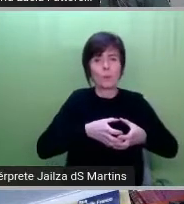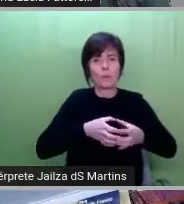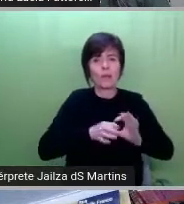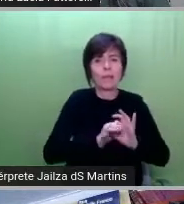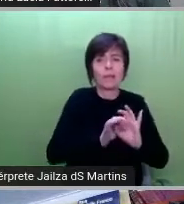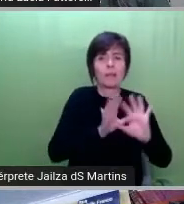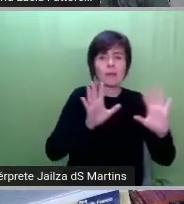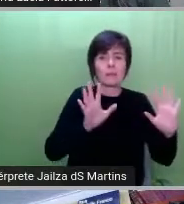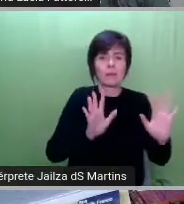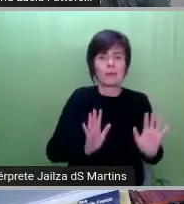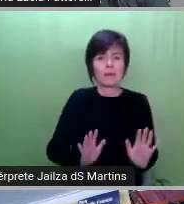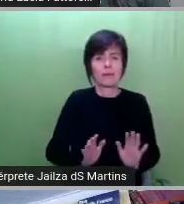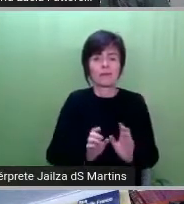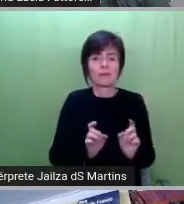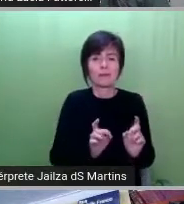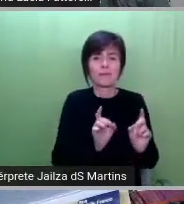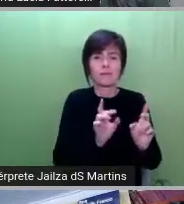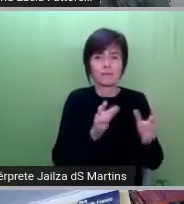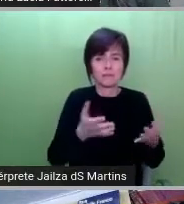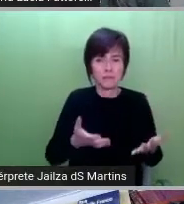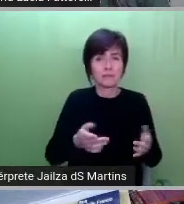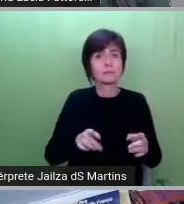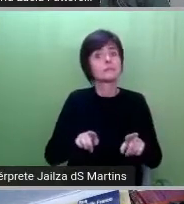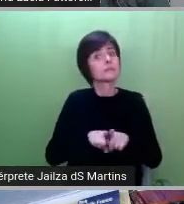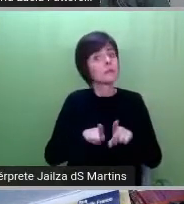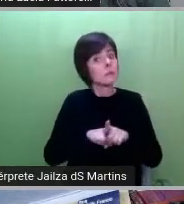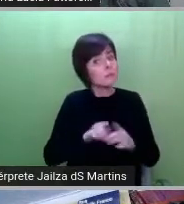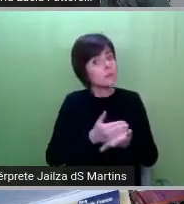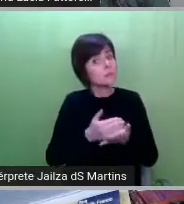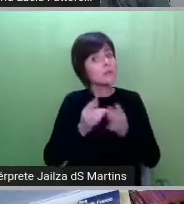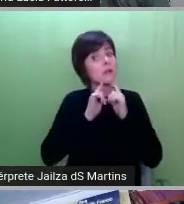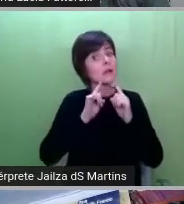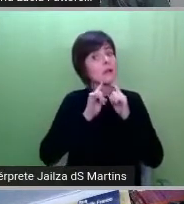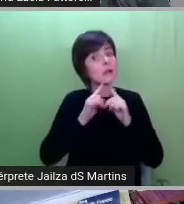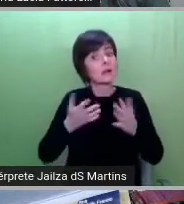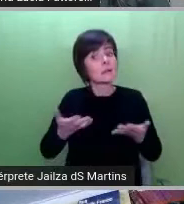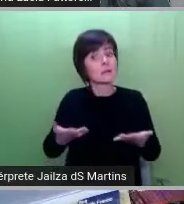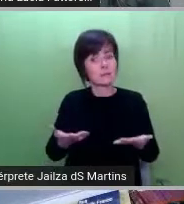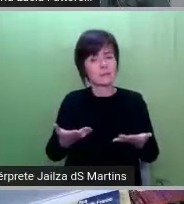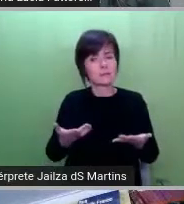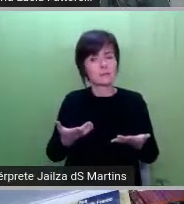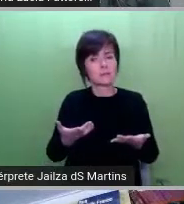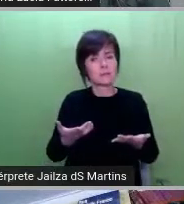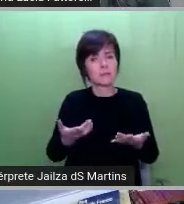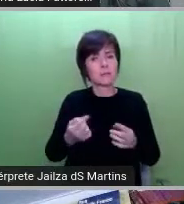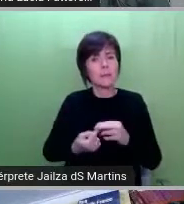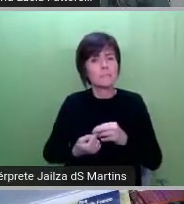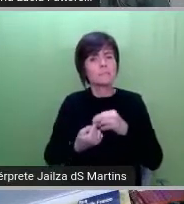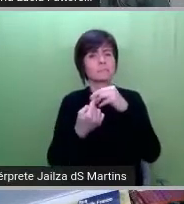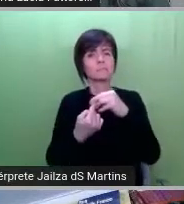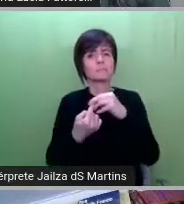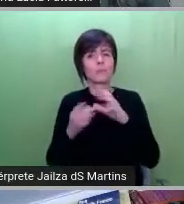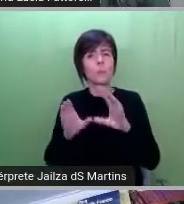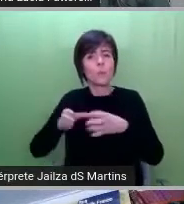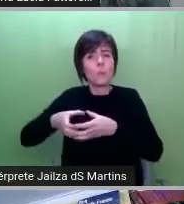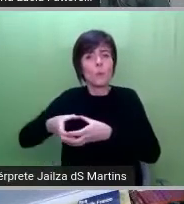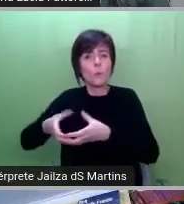neoliberais, também começaram a criticar, tá? Mas, principalmente, uma parte